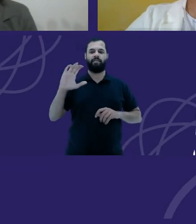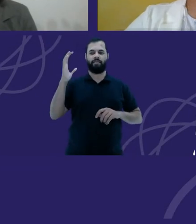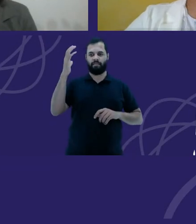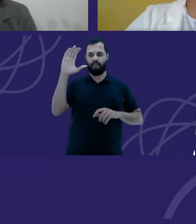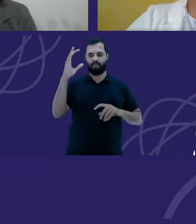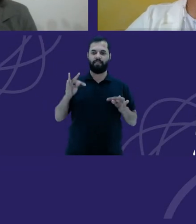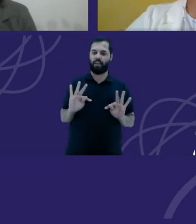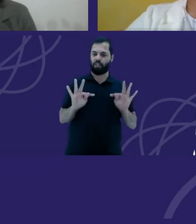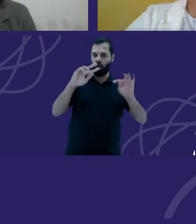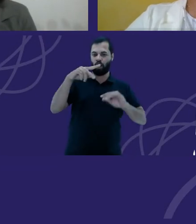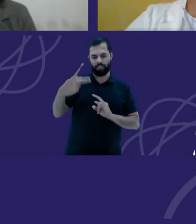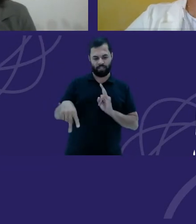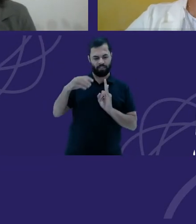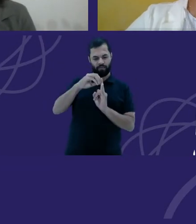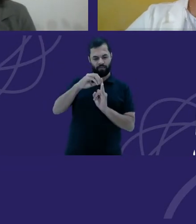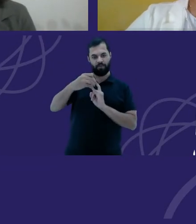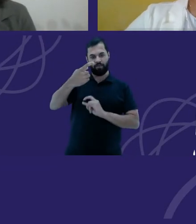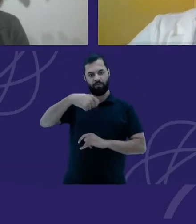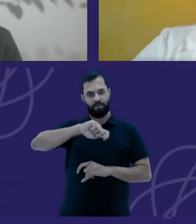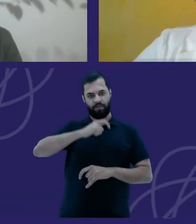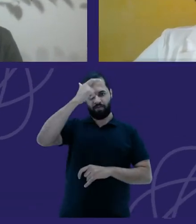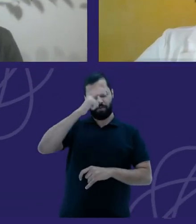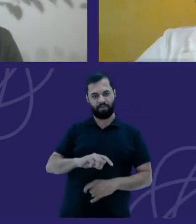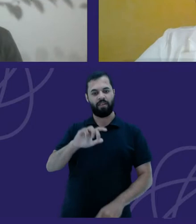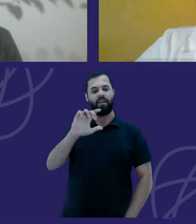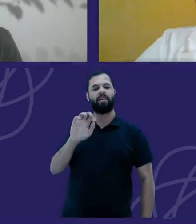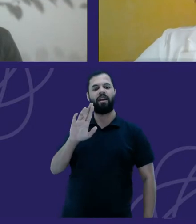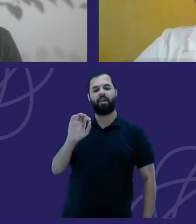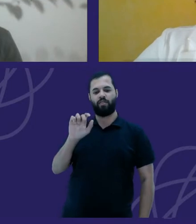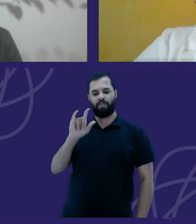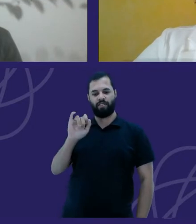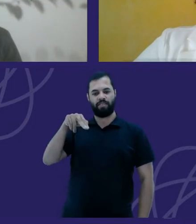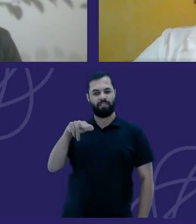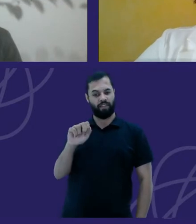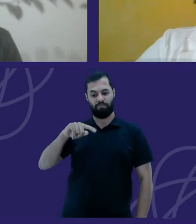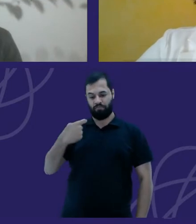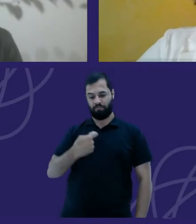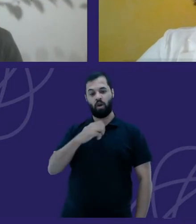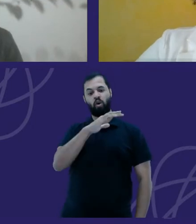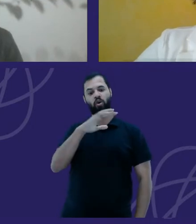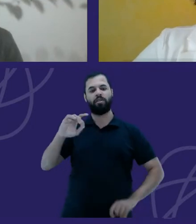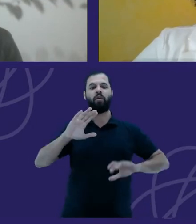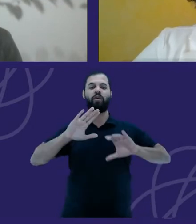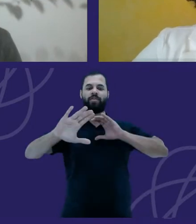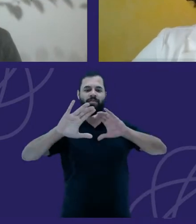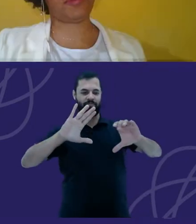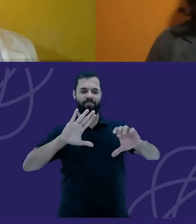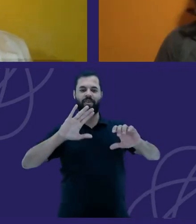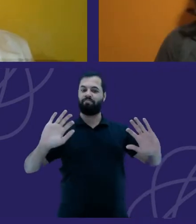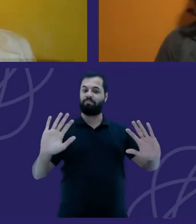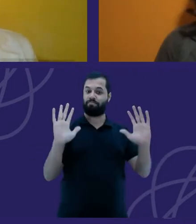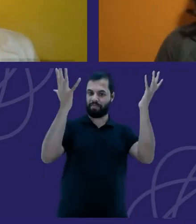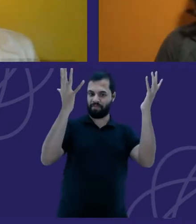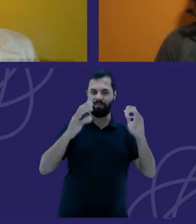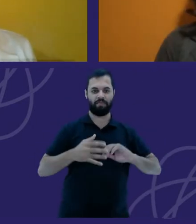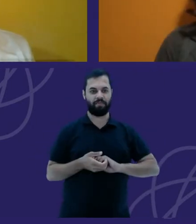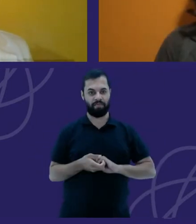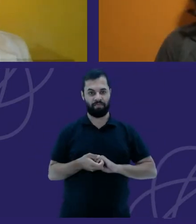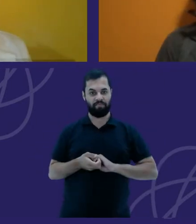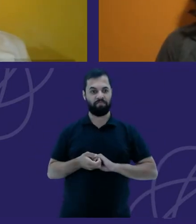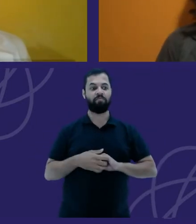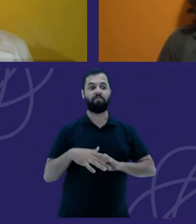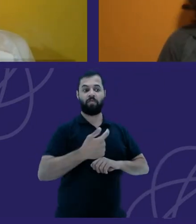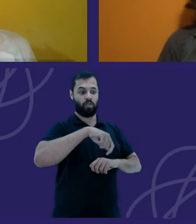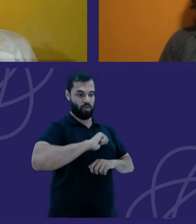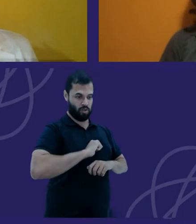Meu nome é Carolina Andrias Gigliotti e eu sou coordenadora de comunicação do evento. E eu sou